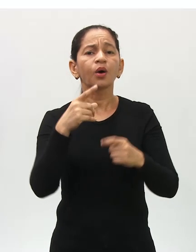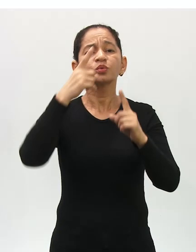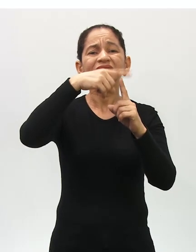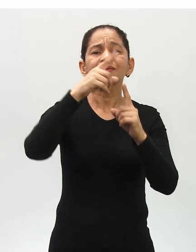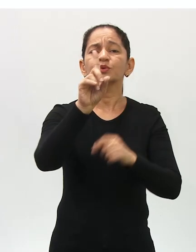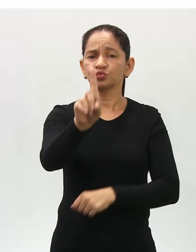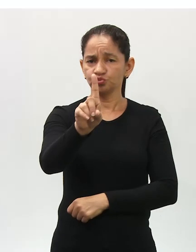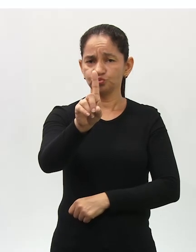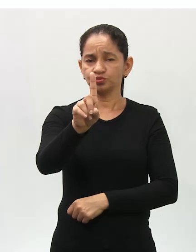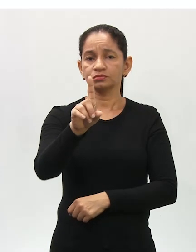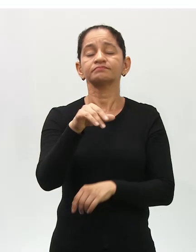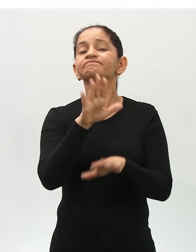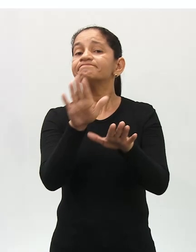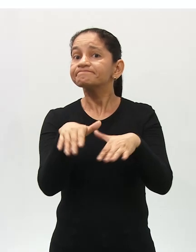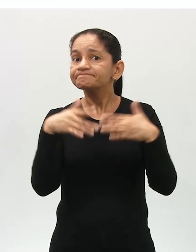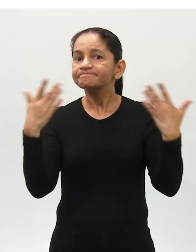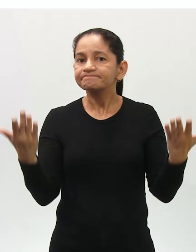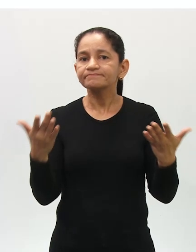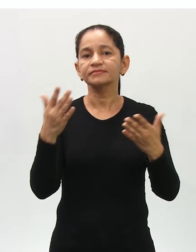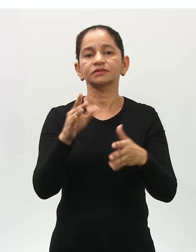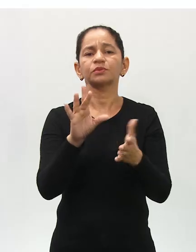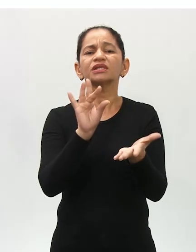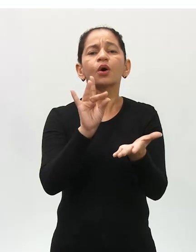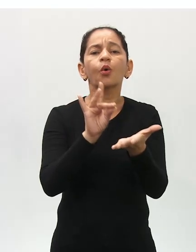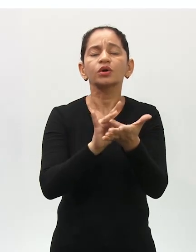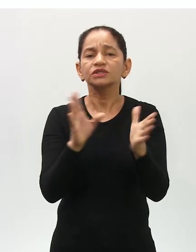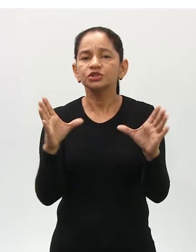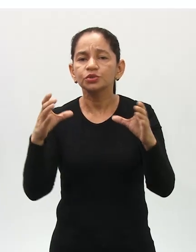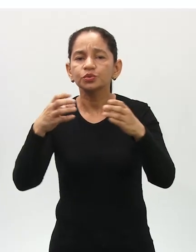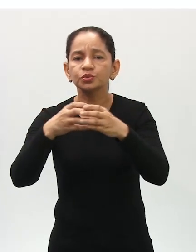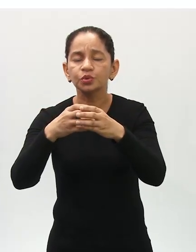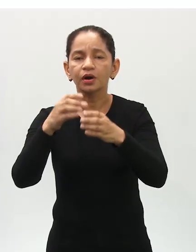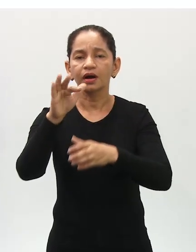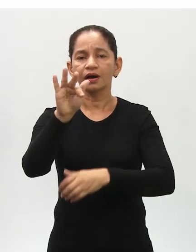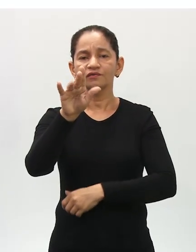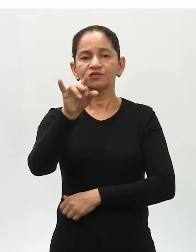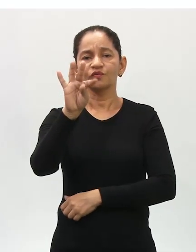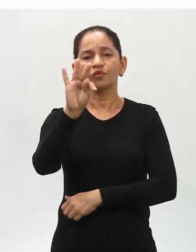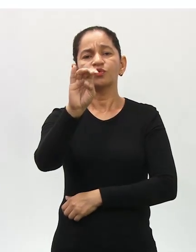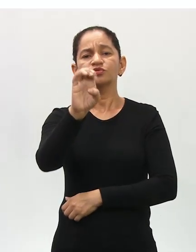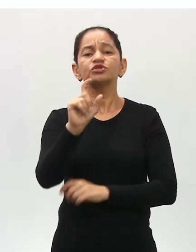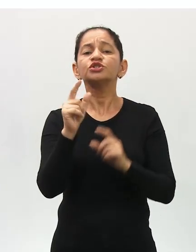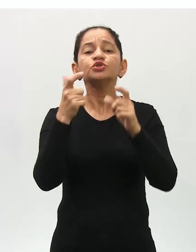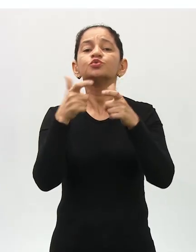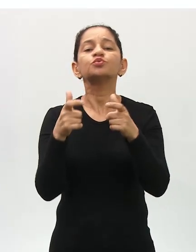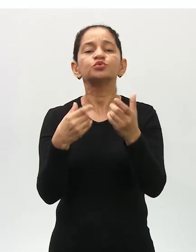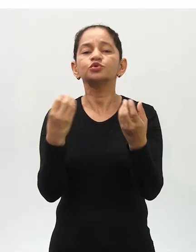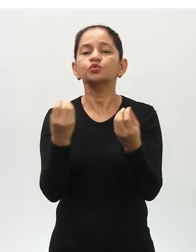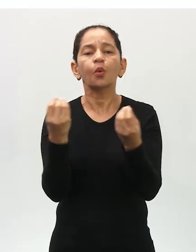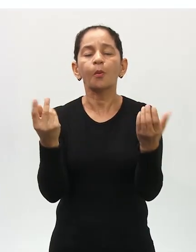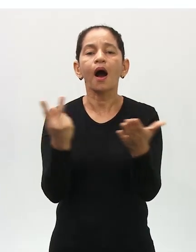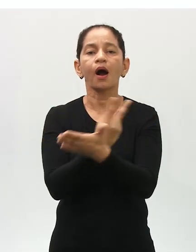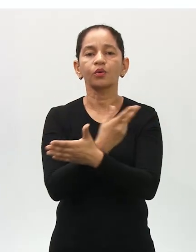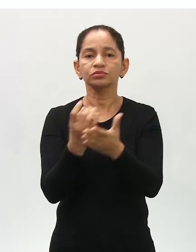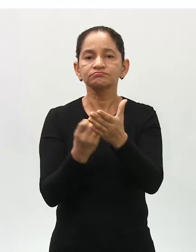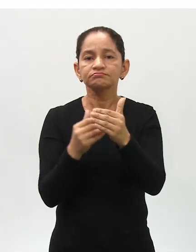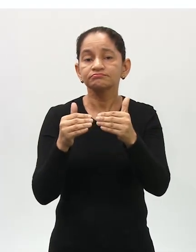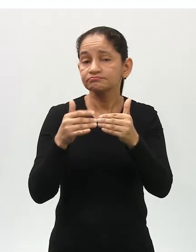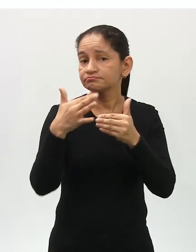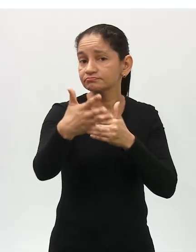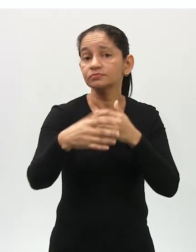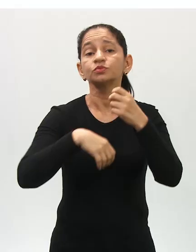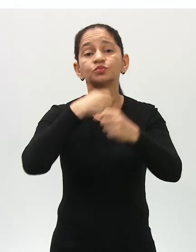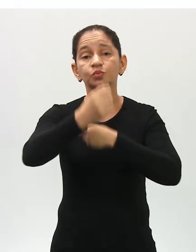tá? Quanto à fonte, geralmente nós vamos ter uma classificação utilizando os recursos arrecadados no